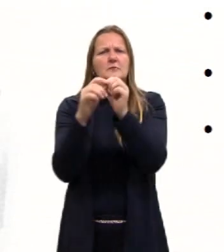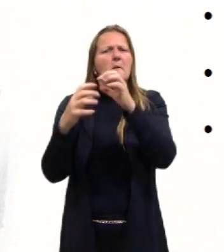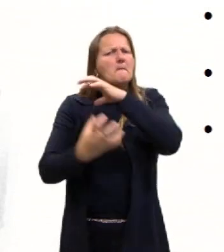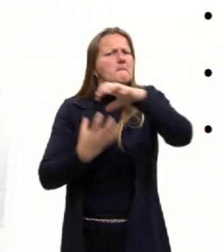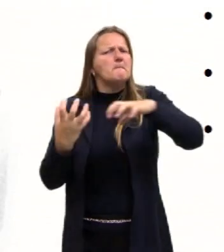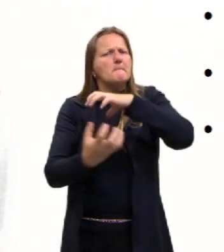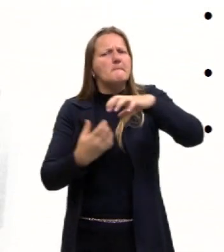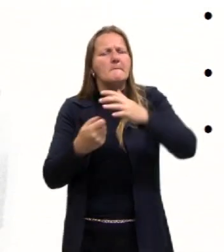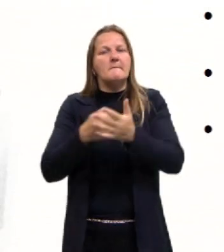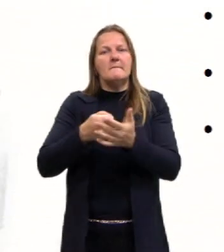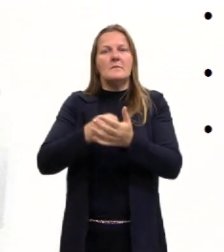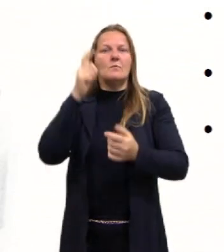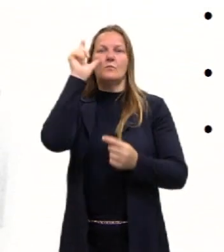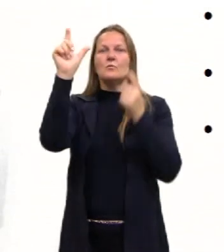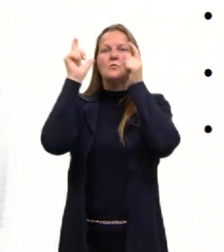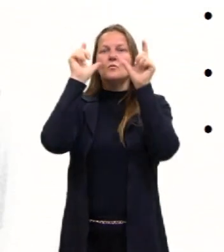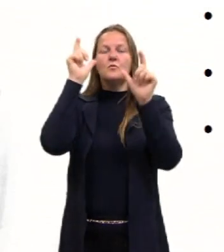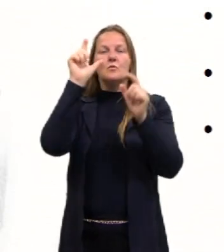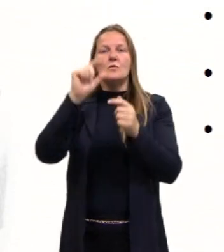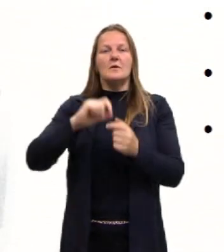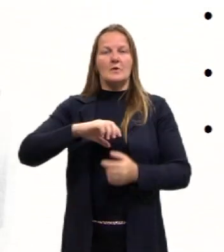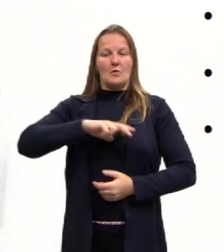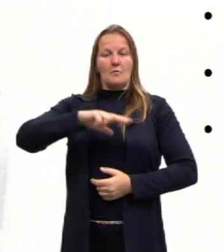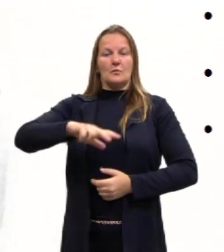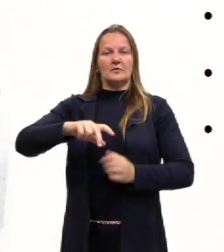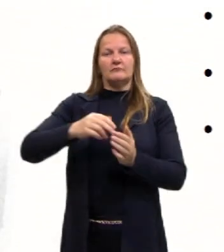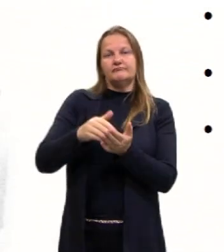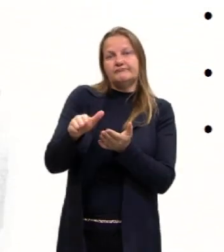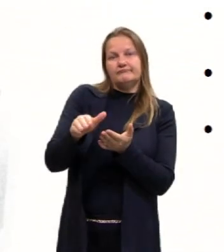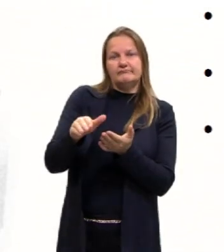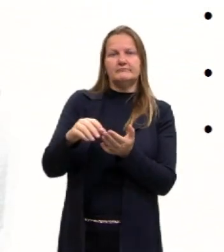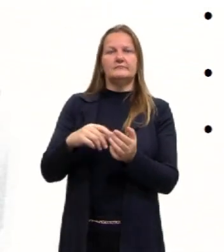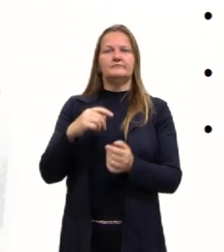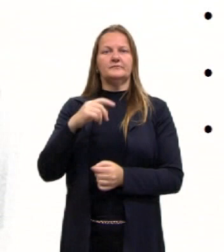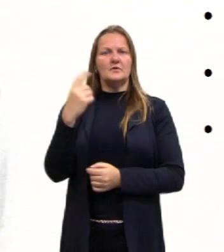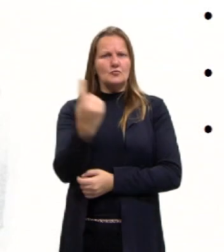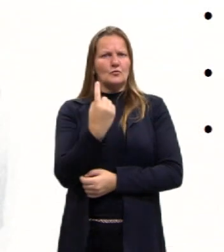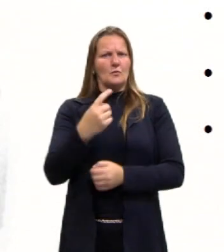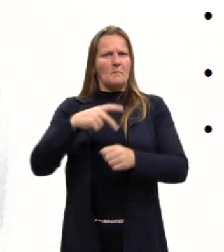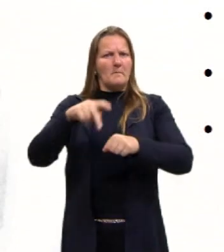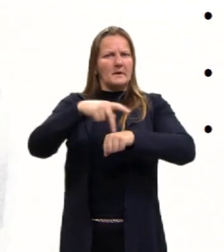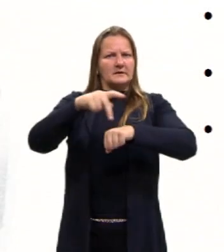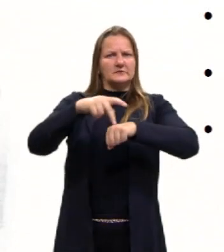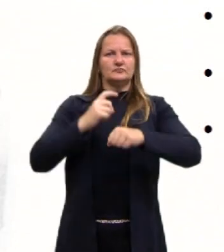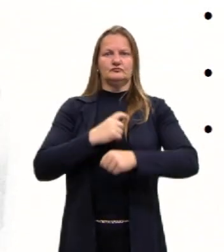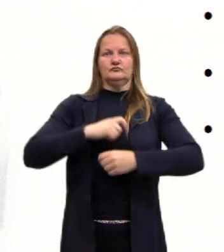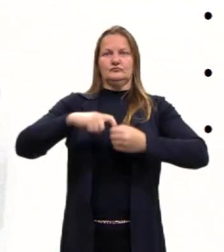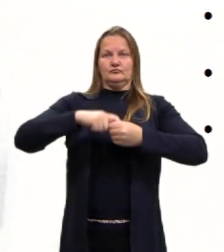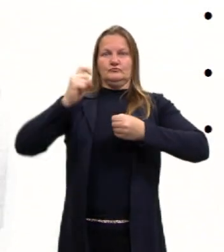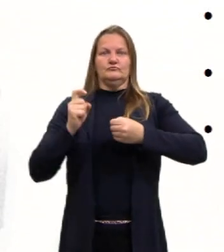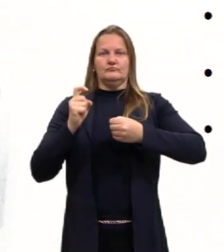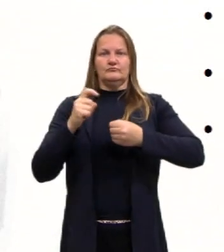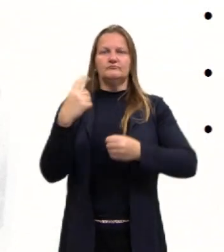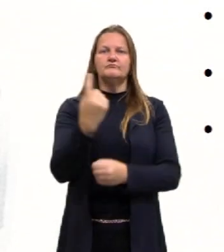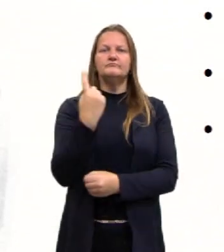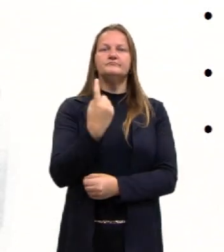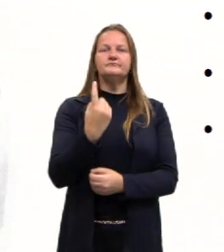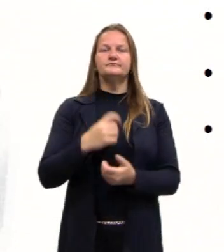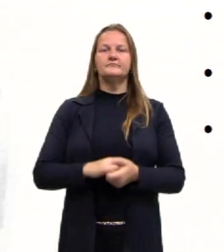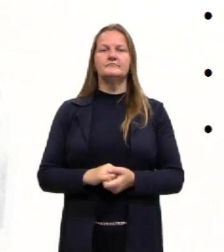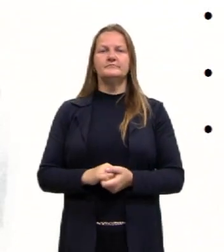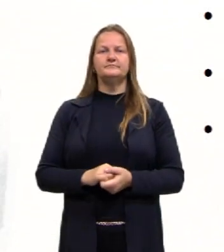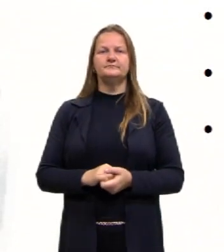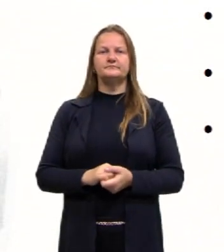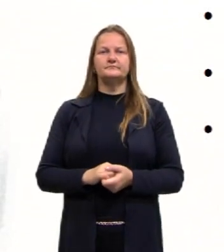a conseguirem a sua independência né o movimento desses países já era anterior mas a guerra a queda do